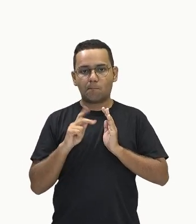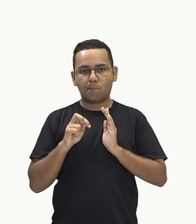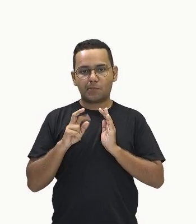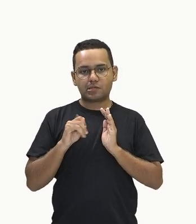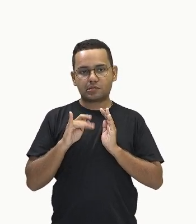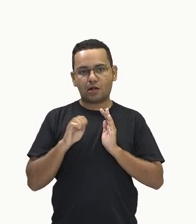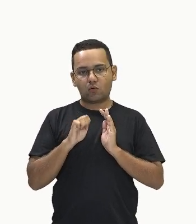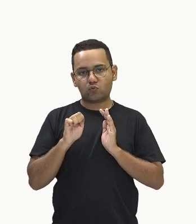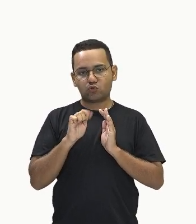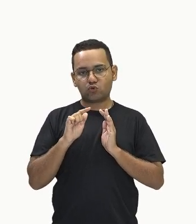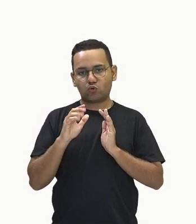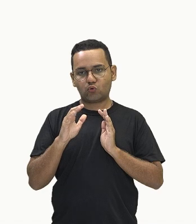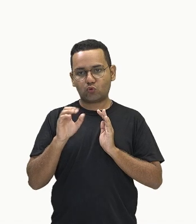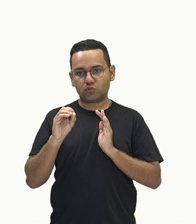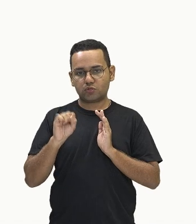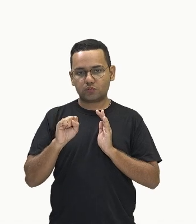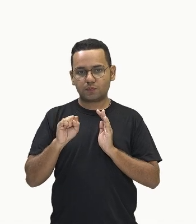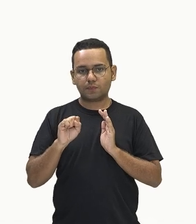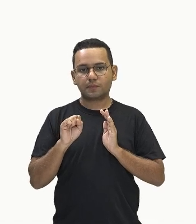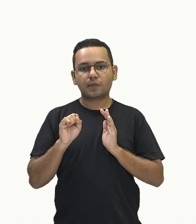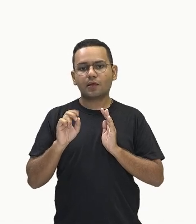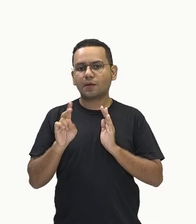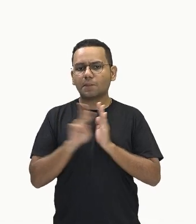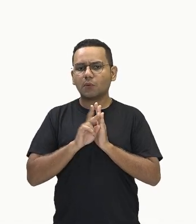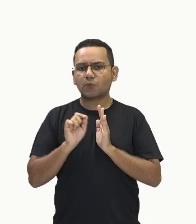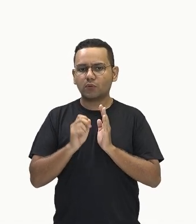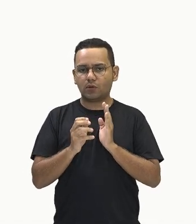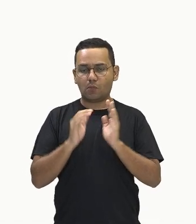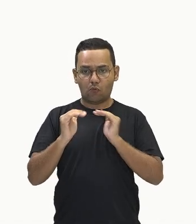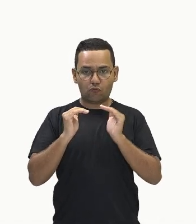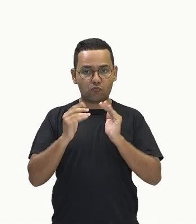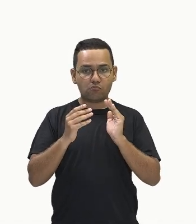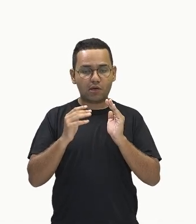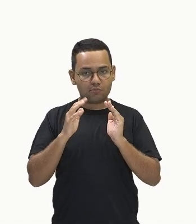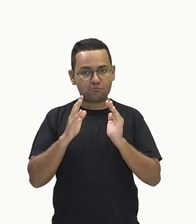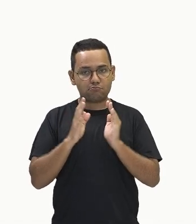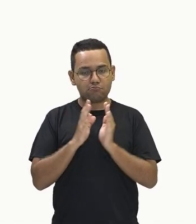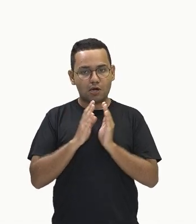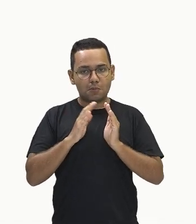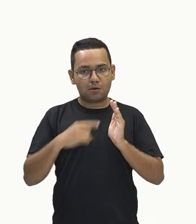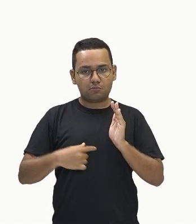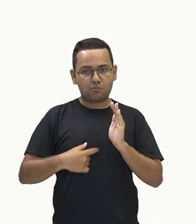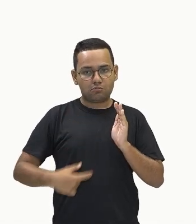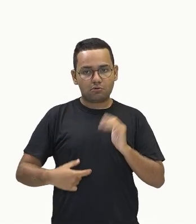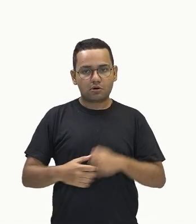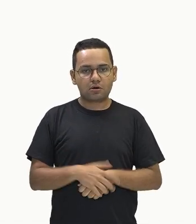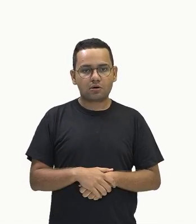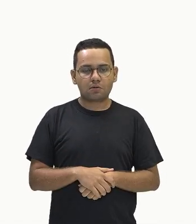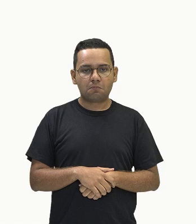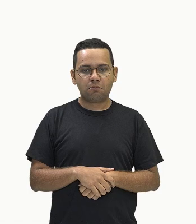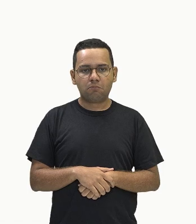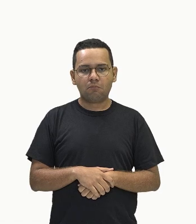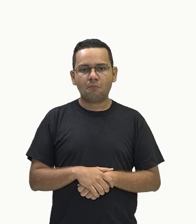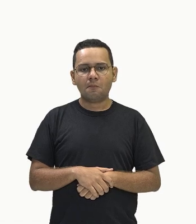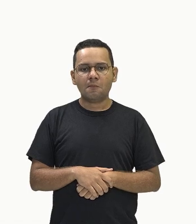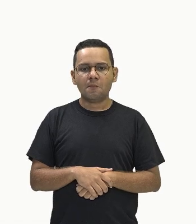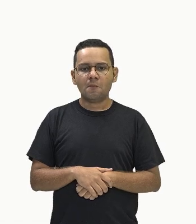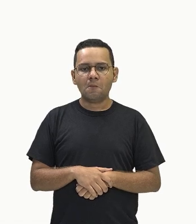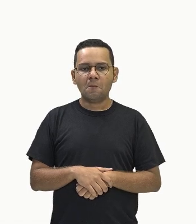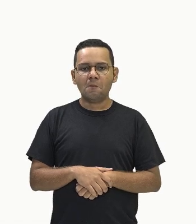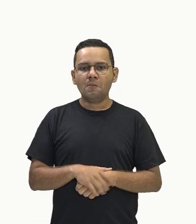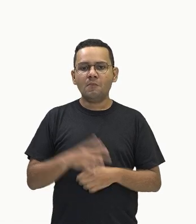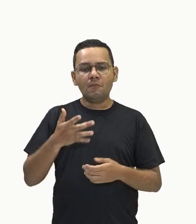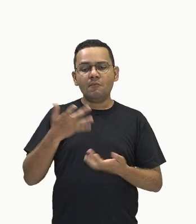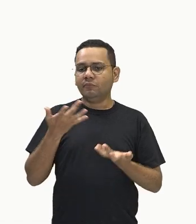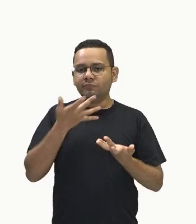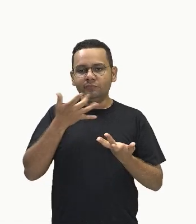movimentos peristálticos, que é o movimento de contração do estômago, facilita a mistura do bolo alimentar com o